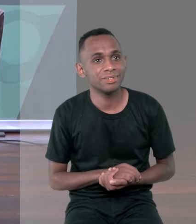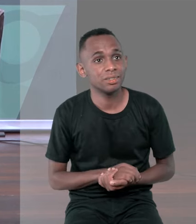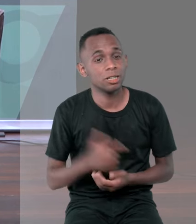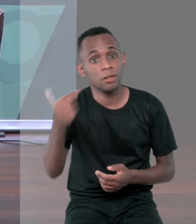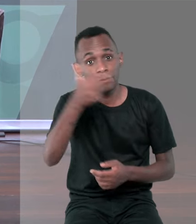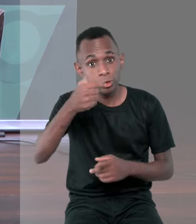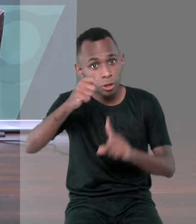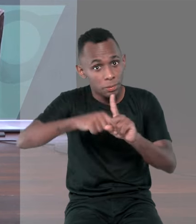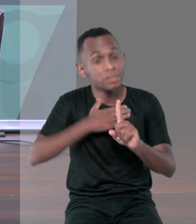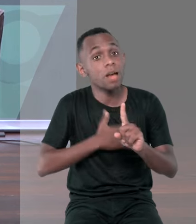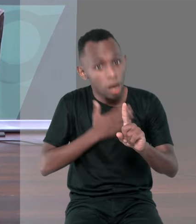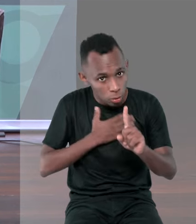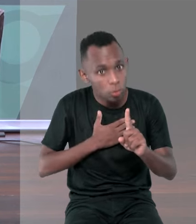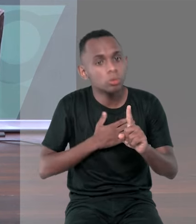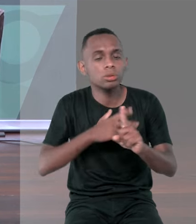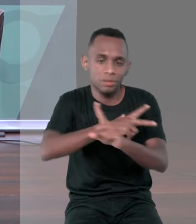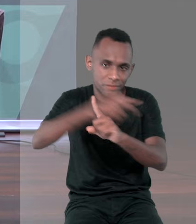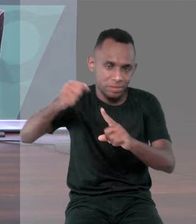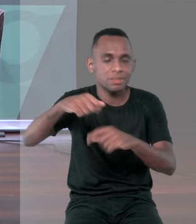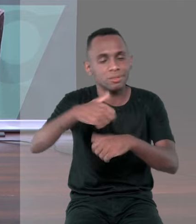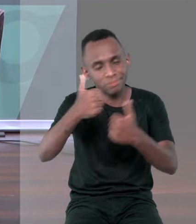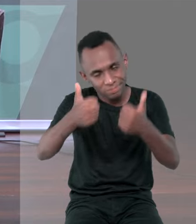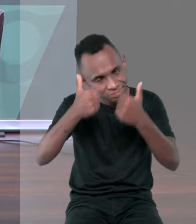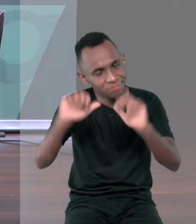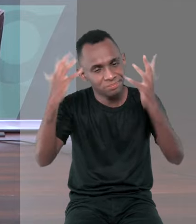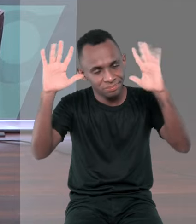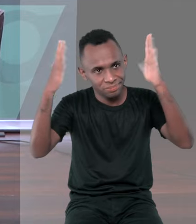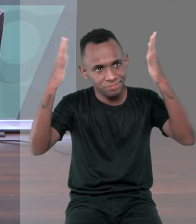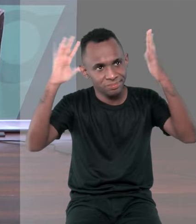22 de agosto. Aqui temos uma ganhadora aqui.